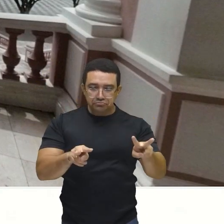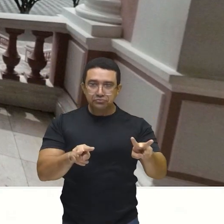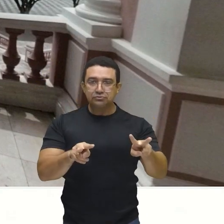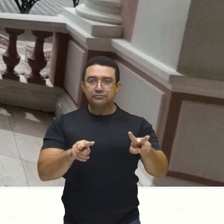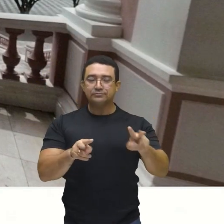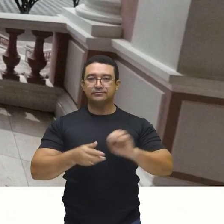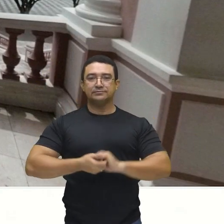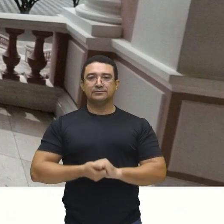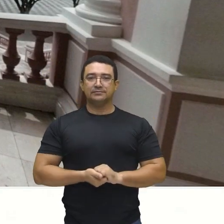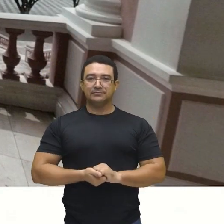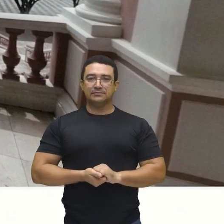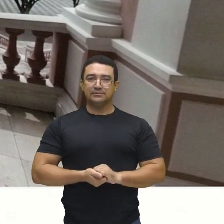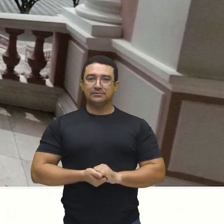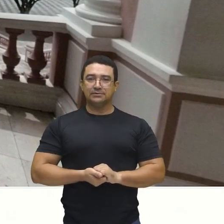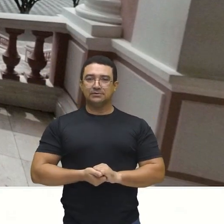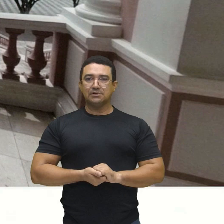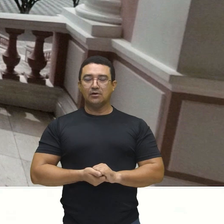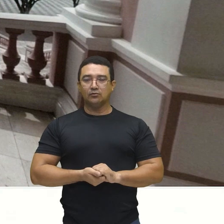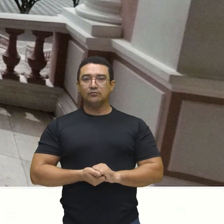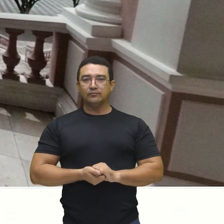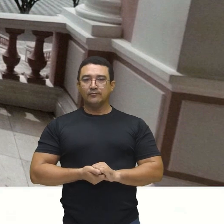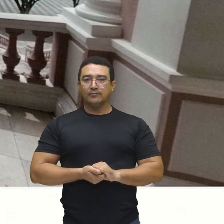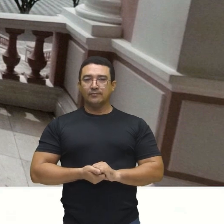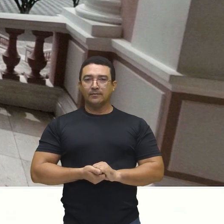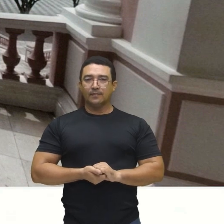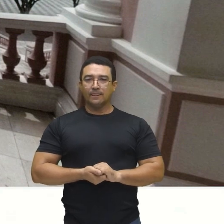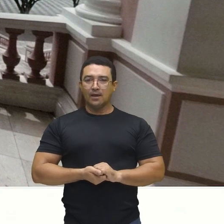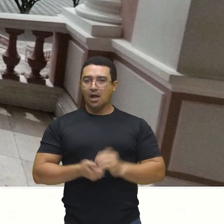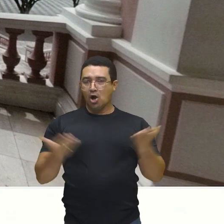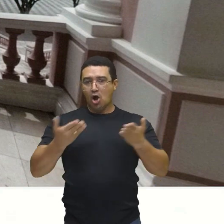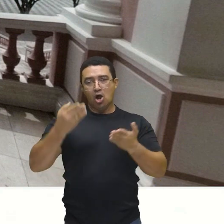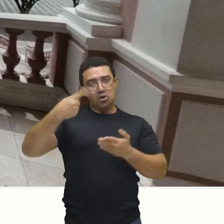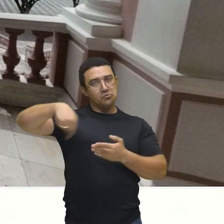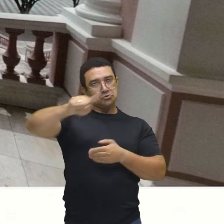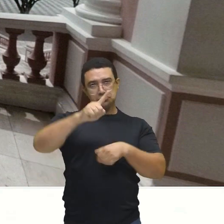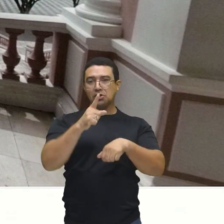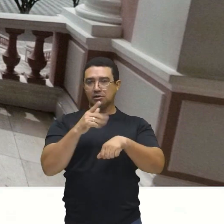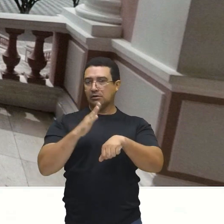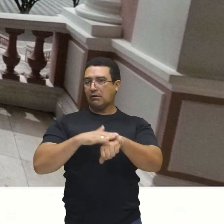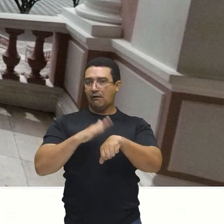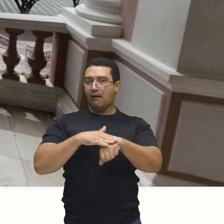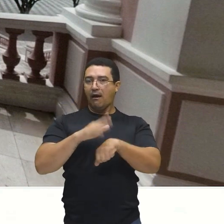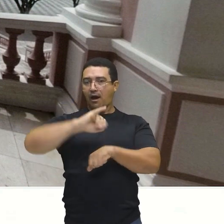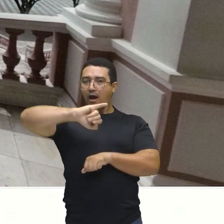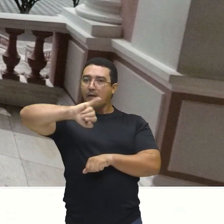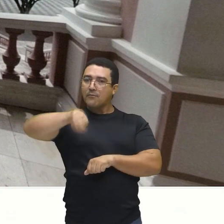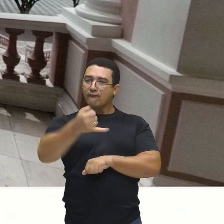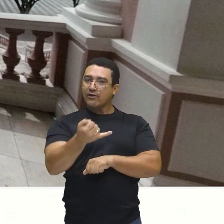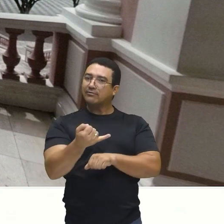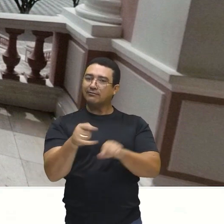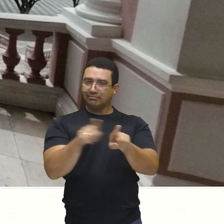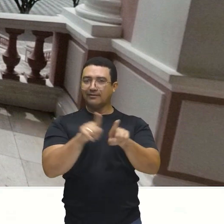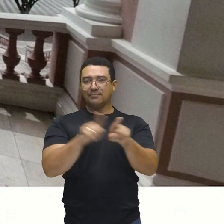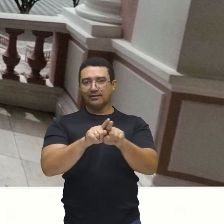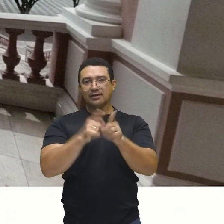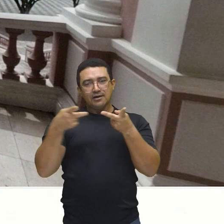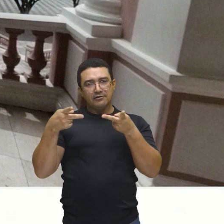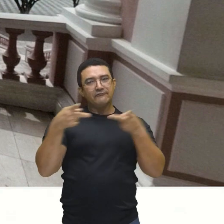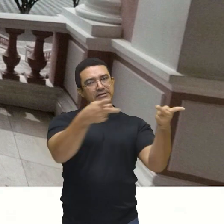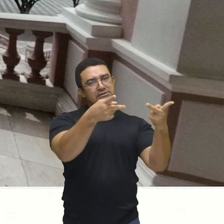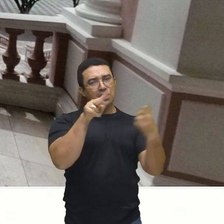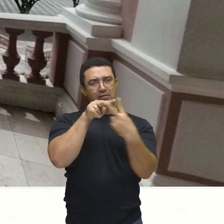viagem. Nós vamos deixar o espaço para vocês, tá? A curiosidade de visitar. Nós vamos